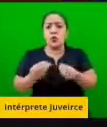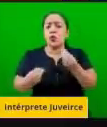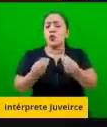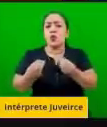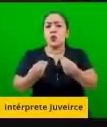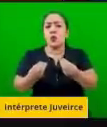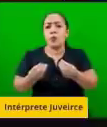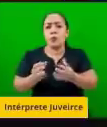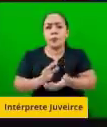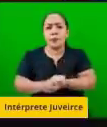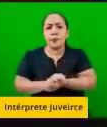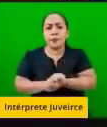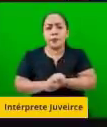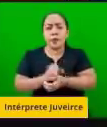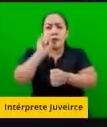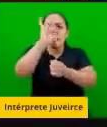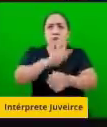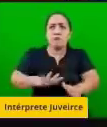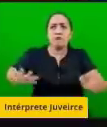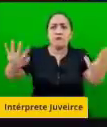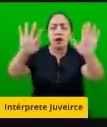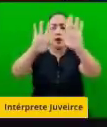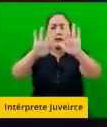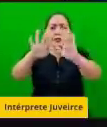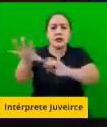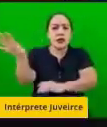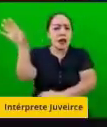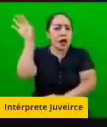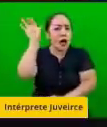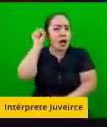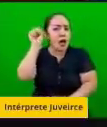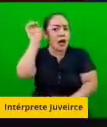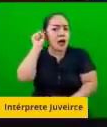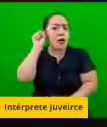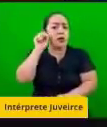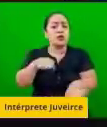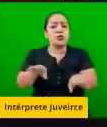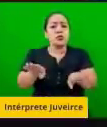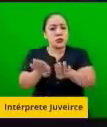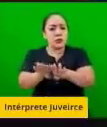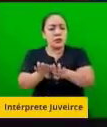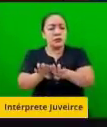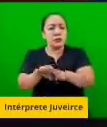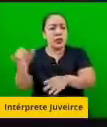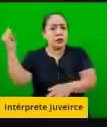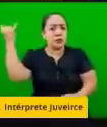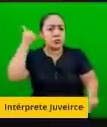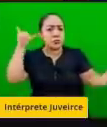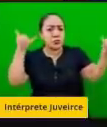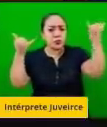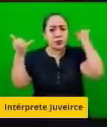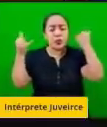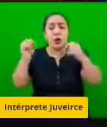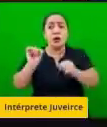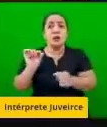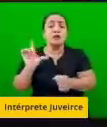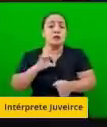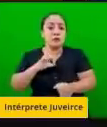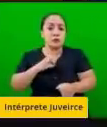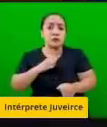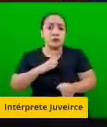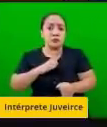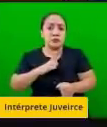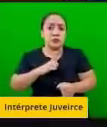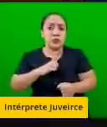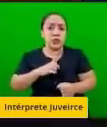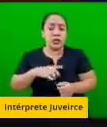fontes imagéticas e auditivas, né, entendendo a fonte histórica como testemunho de um tempo e de um lugar